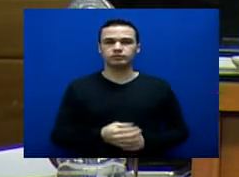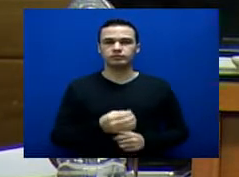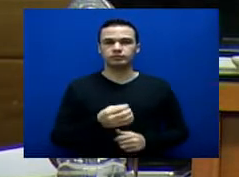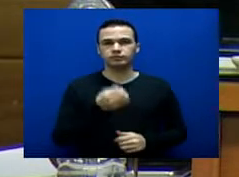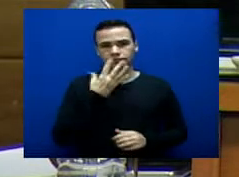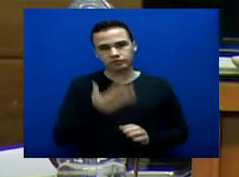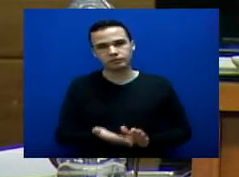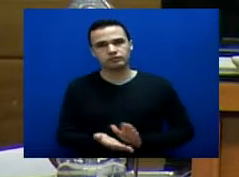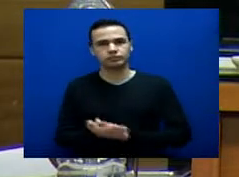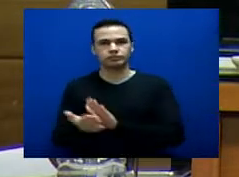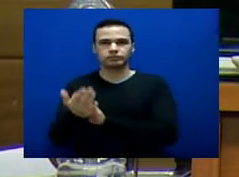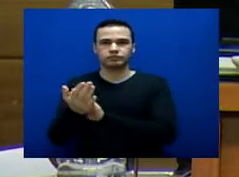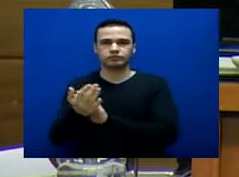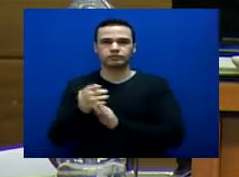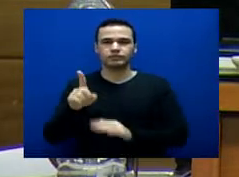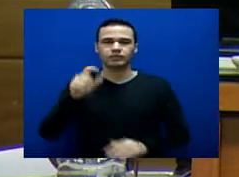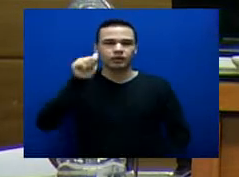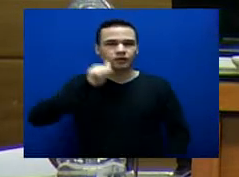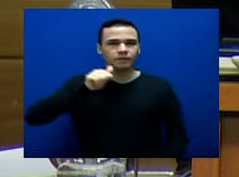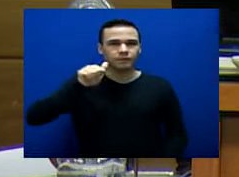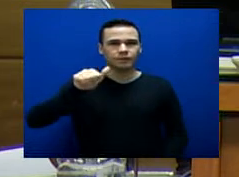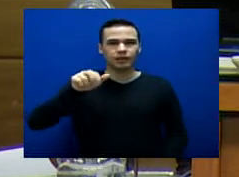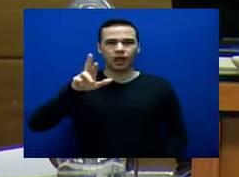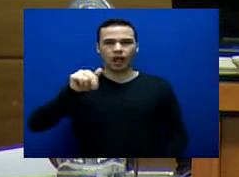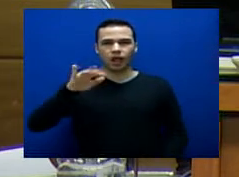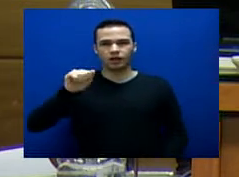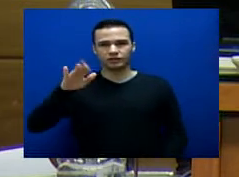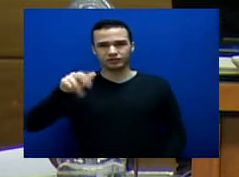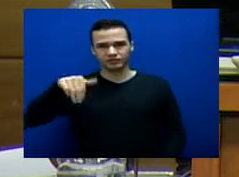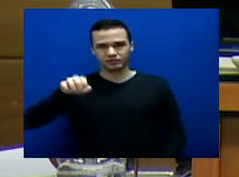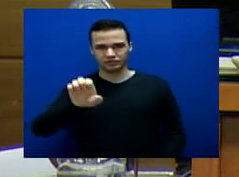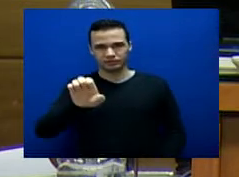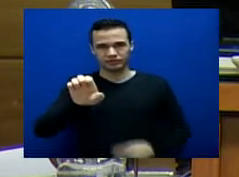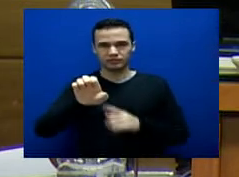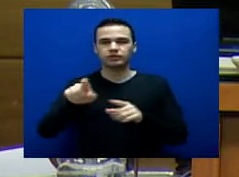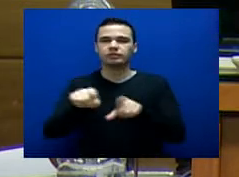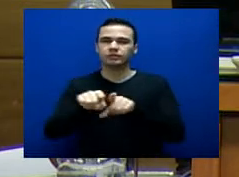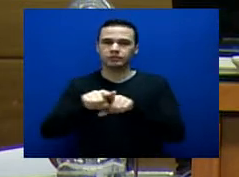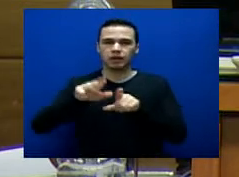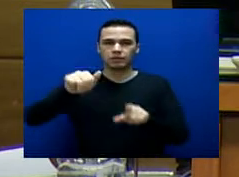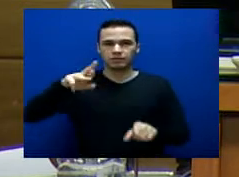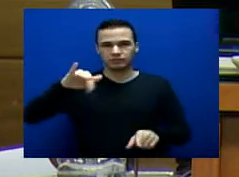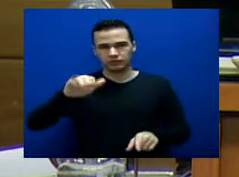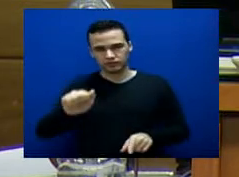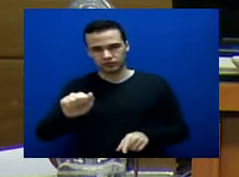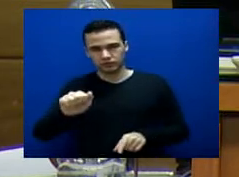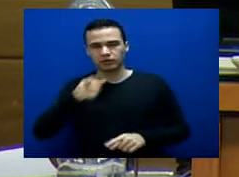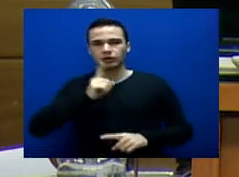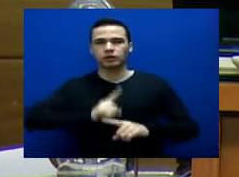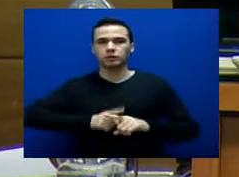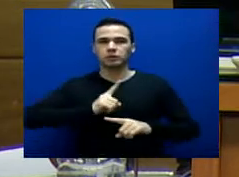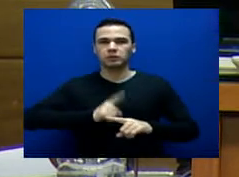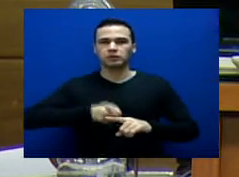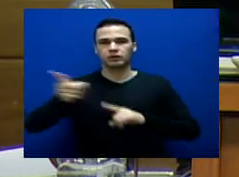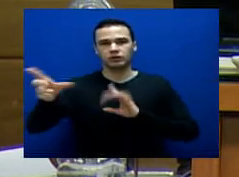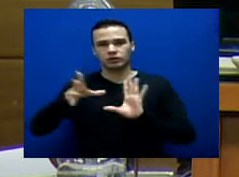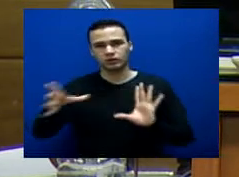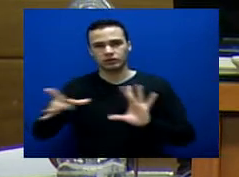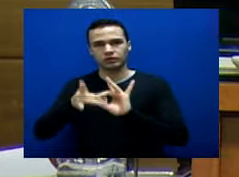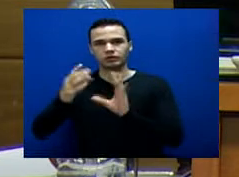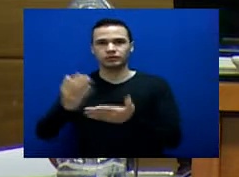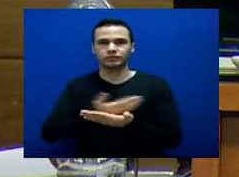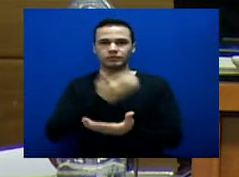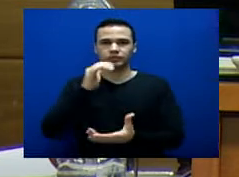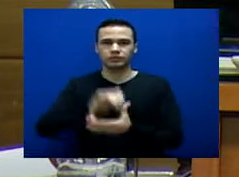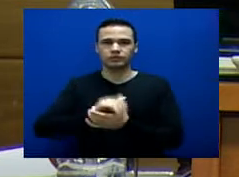Votos e congratulações a Rayane Mendes Silva e Maria Carolina Lopes dos Santos, pela união em